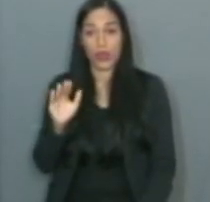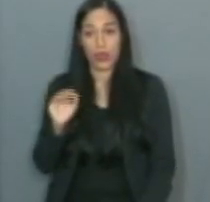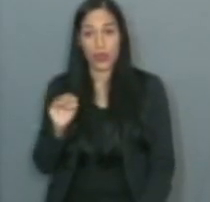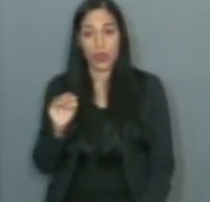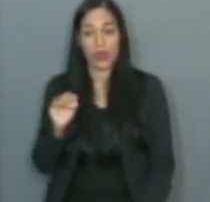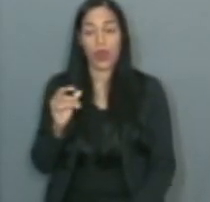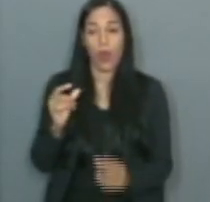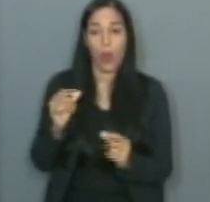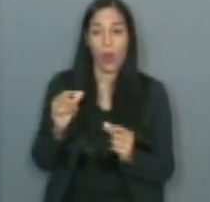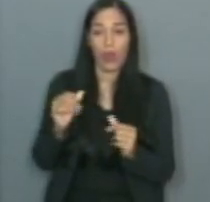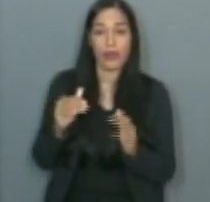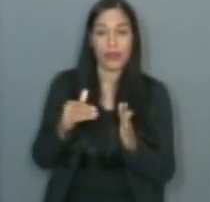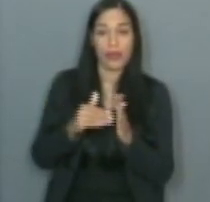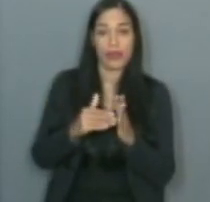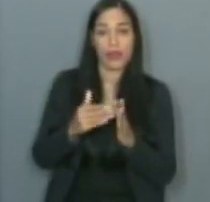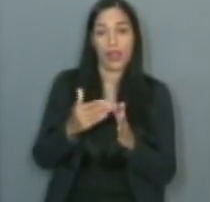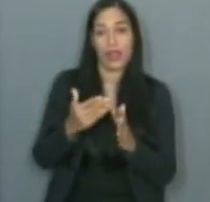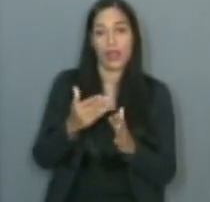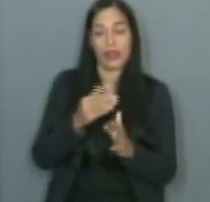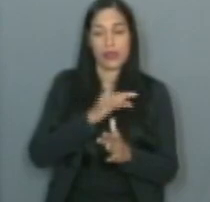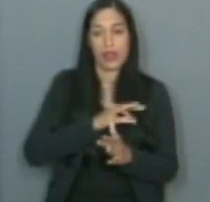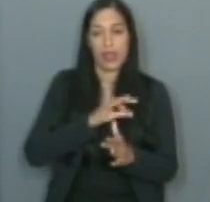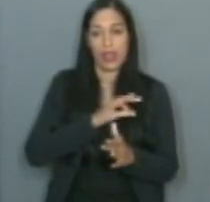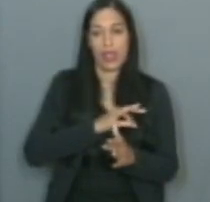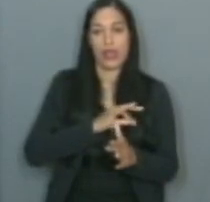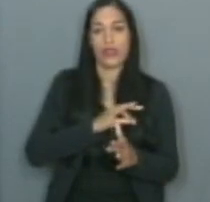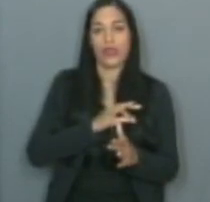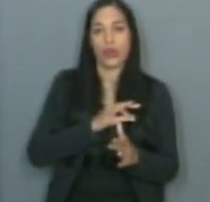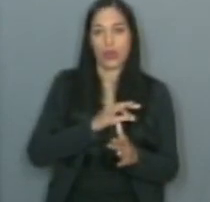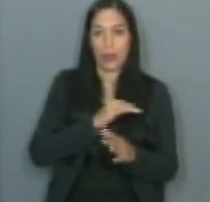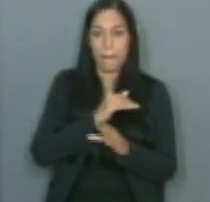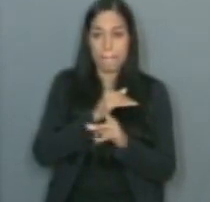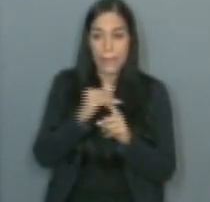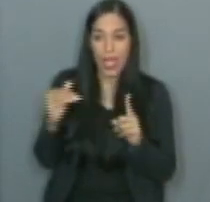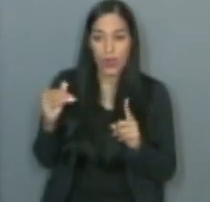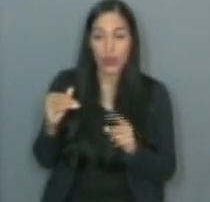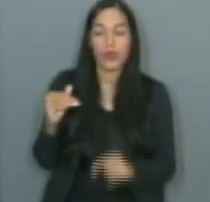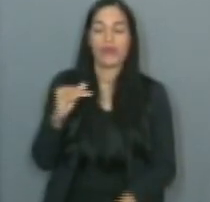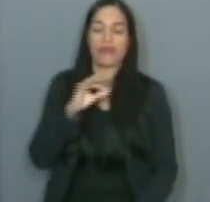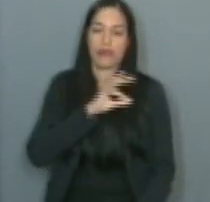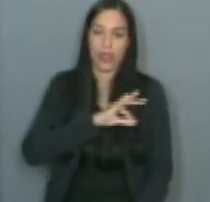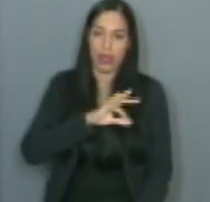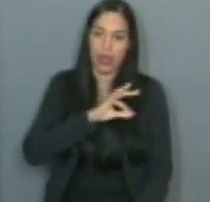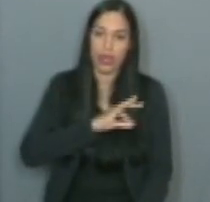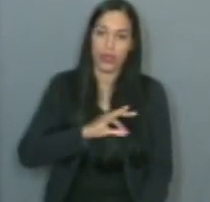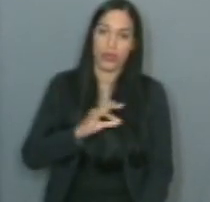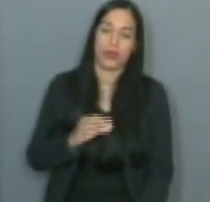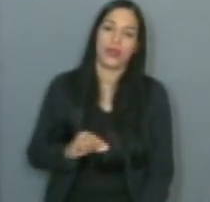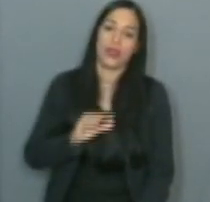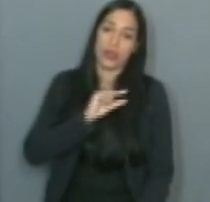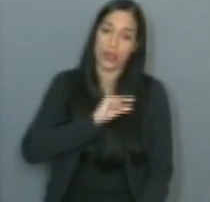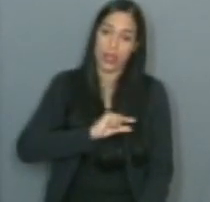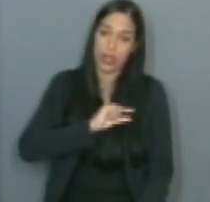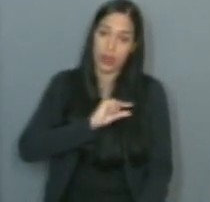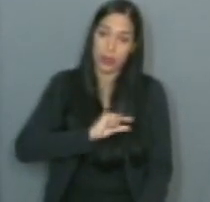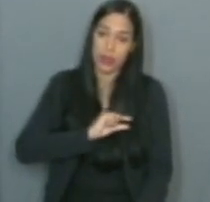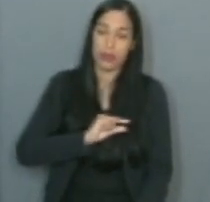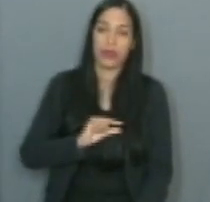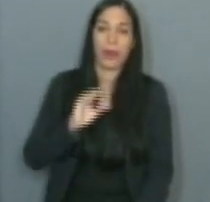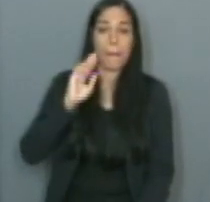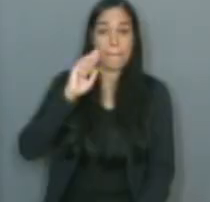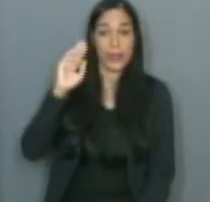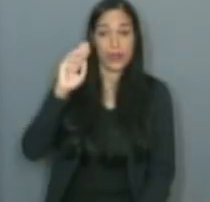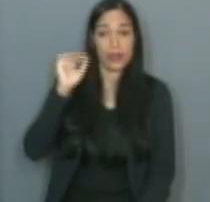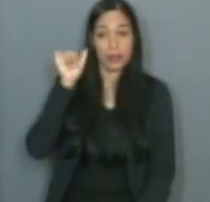per capita até meio salário mínimo, priorizando-se, veja, priorizando-se, mulheres, chefes